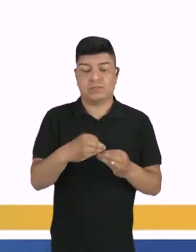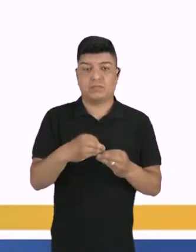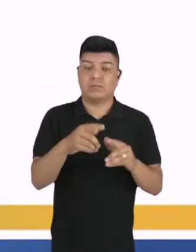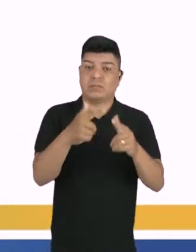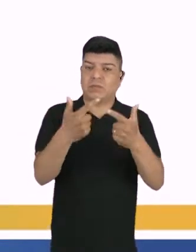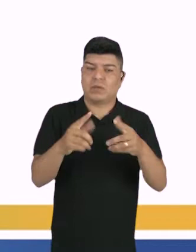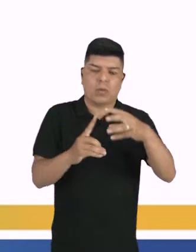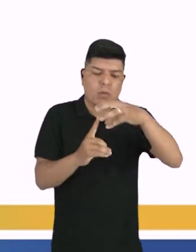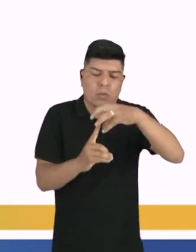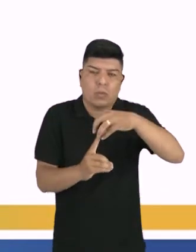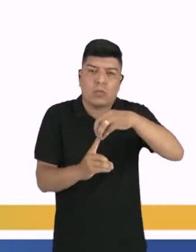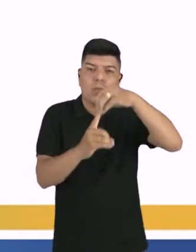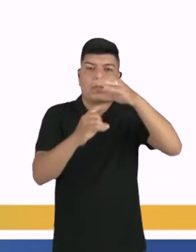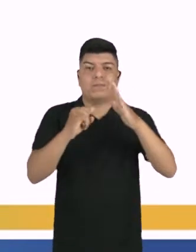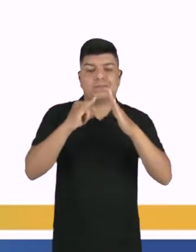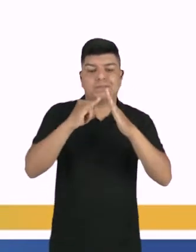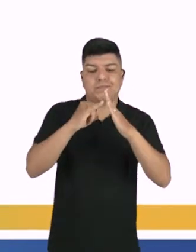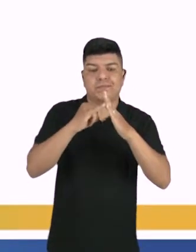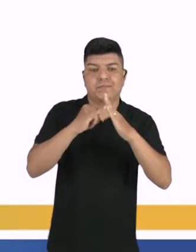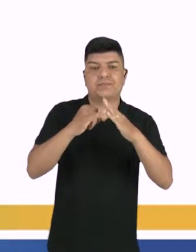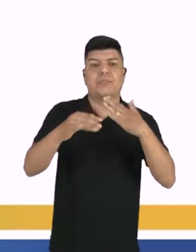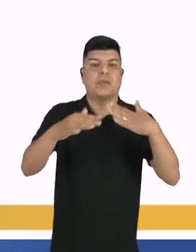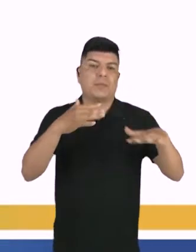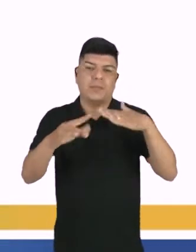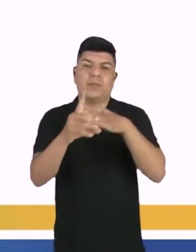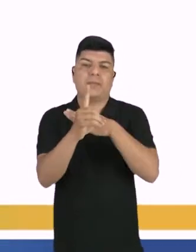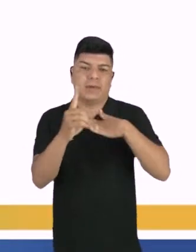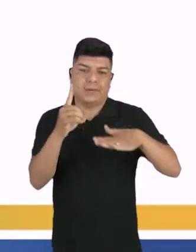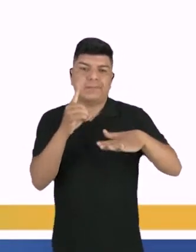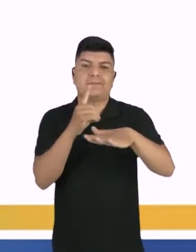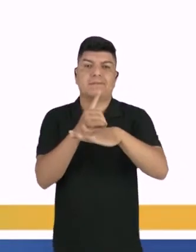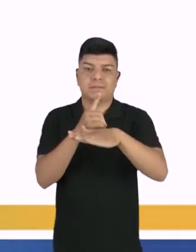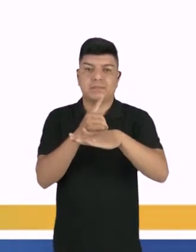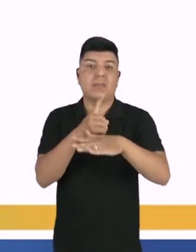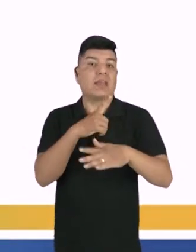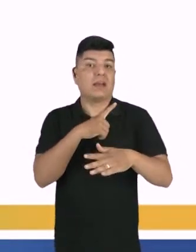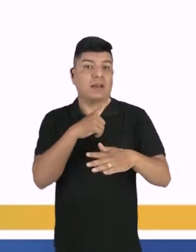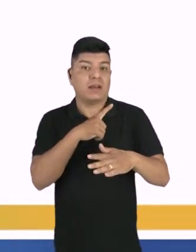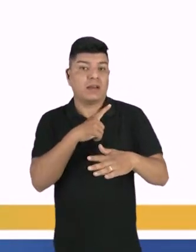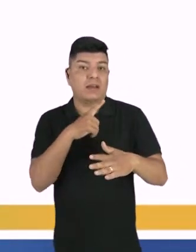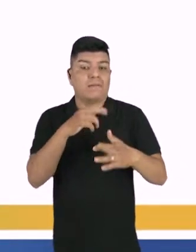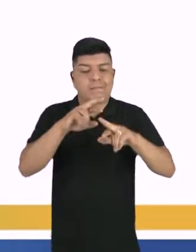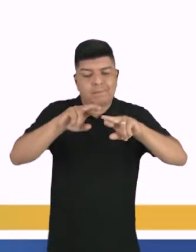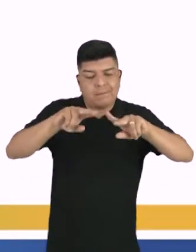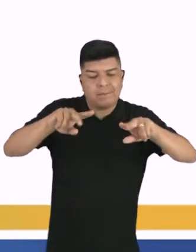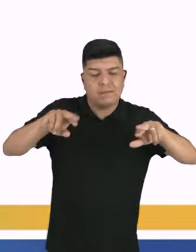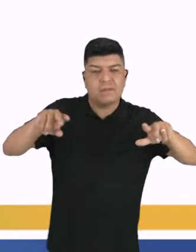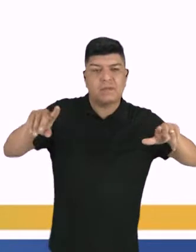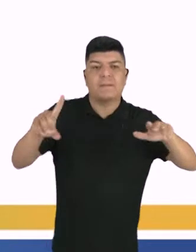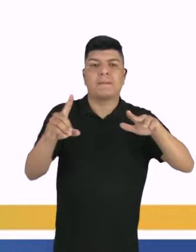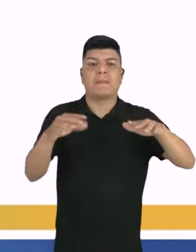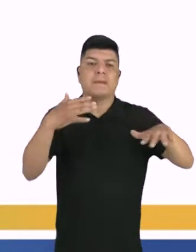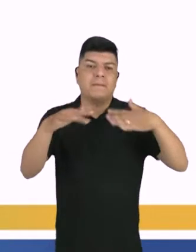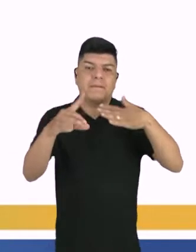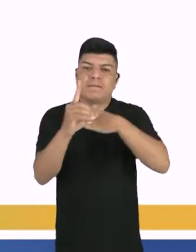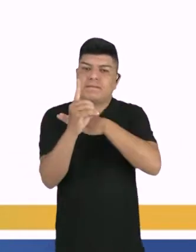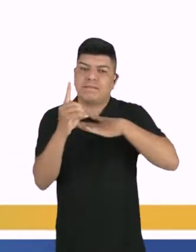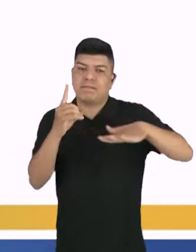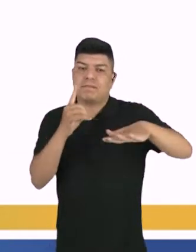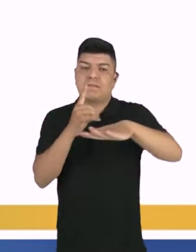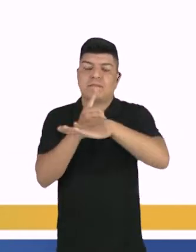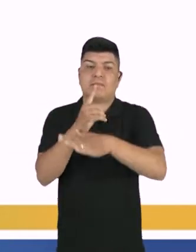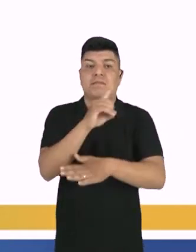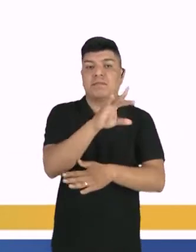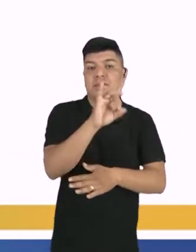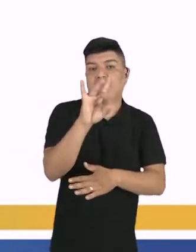uma única instituição movimento social. Existem distintos movimentos sociais e